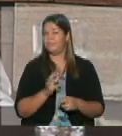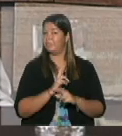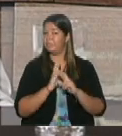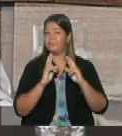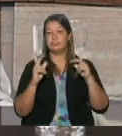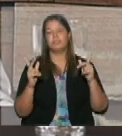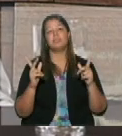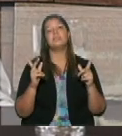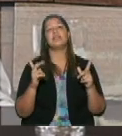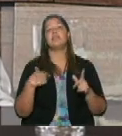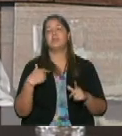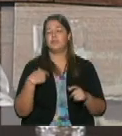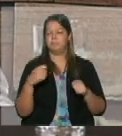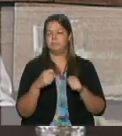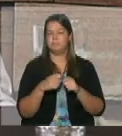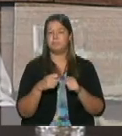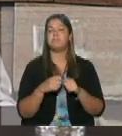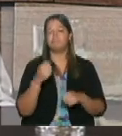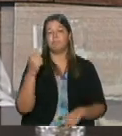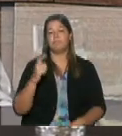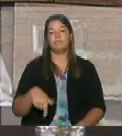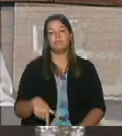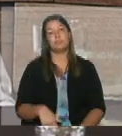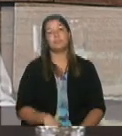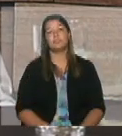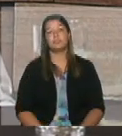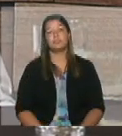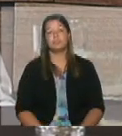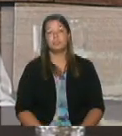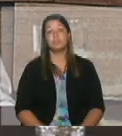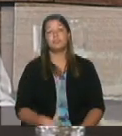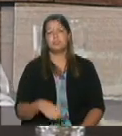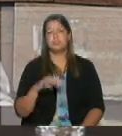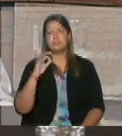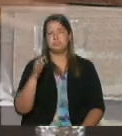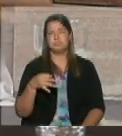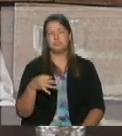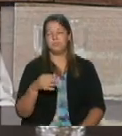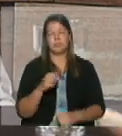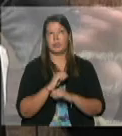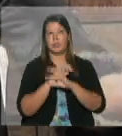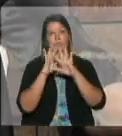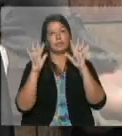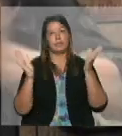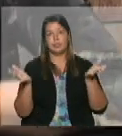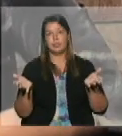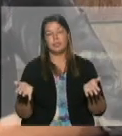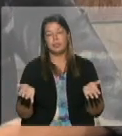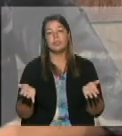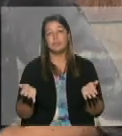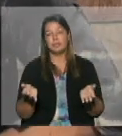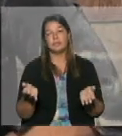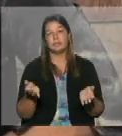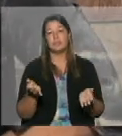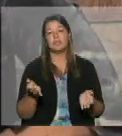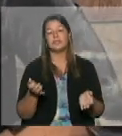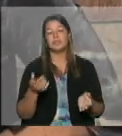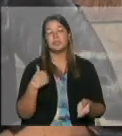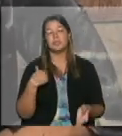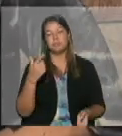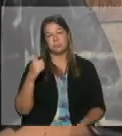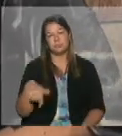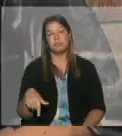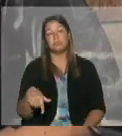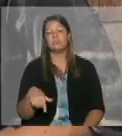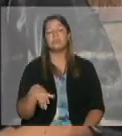diversificada, inclusive. E que você faria de novo? Faria de novo, com certeza. Se eu fosse... Claro, voltando ao passado. No tempo, você